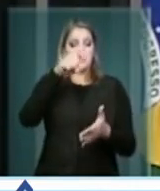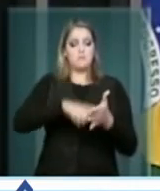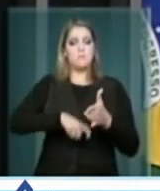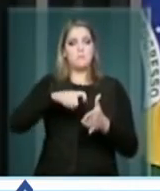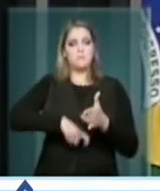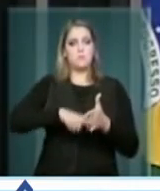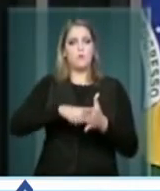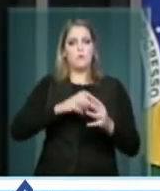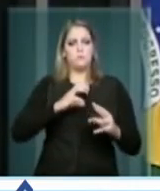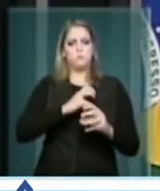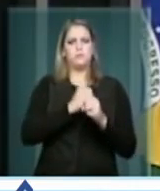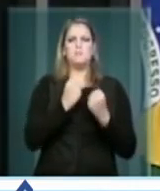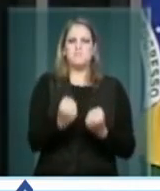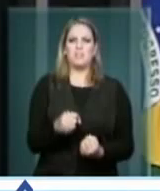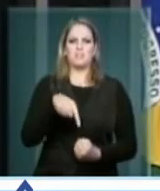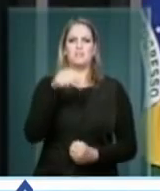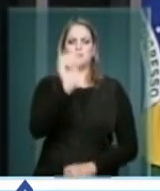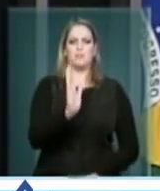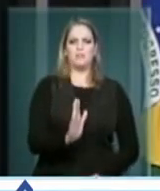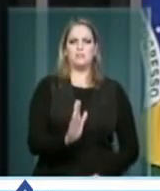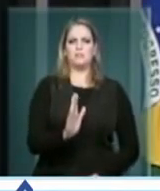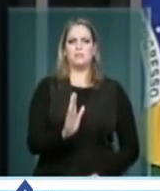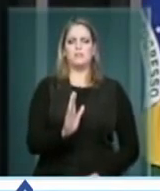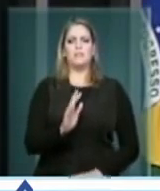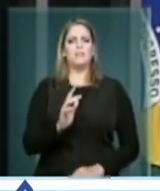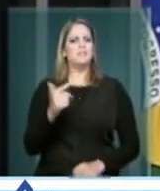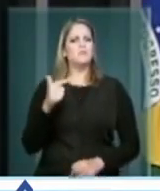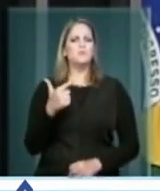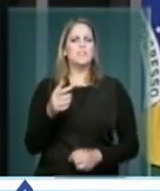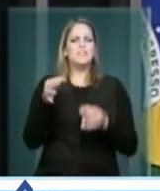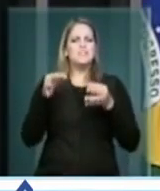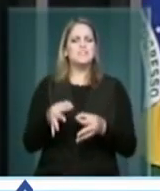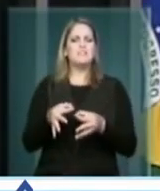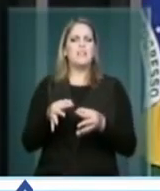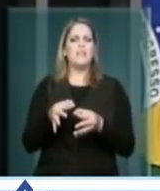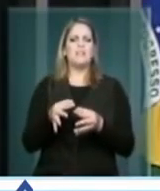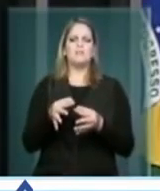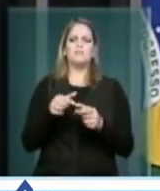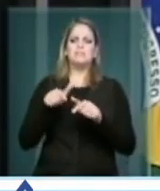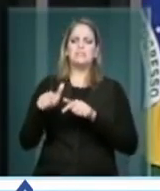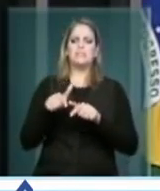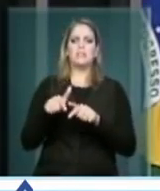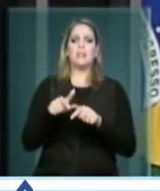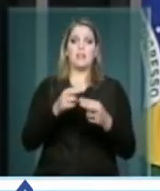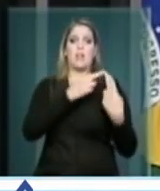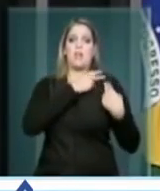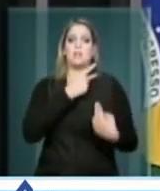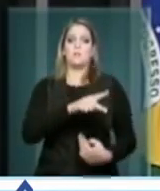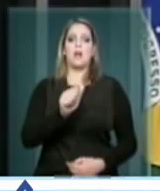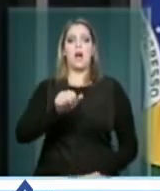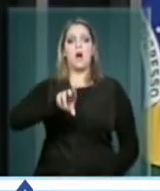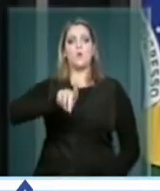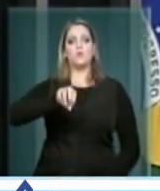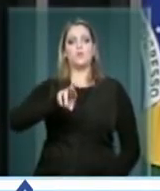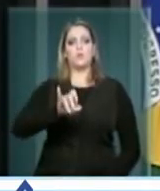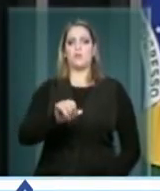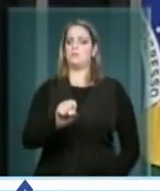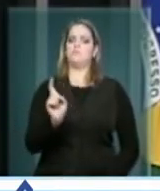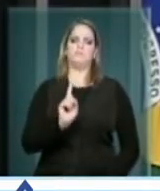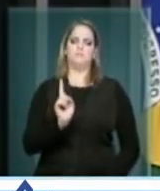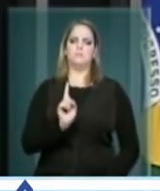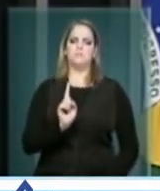conhecidamente elevada no Brasil e se os recursos não são corretamente aplicados, isso não é de responsabilidade dos auditores fiscais,